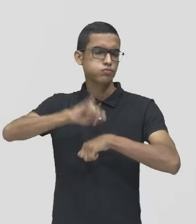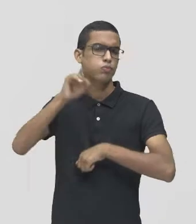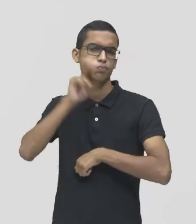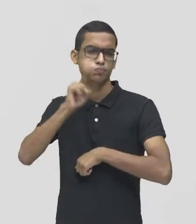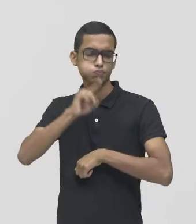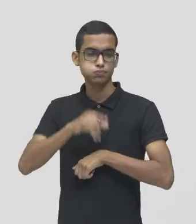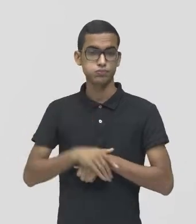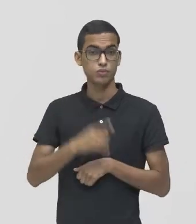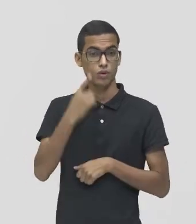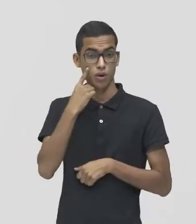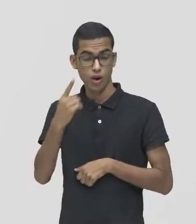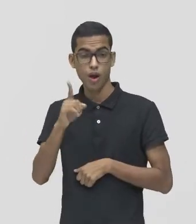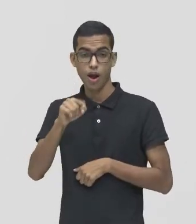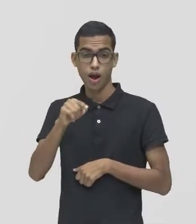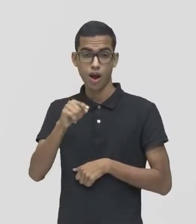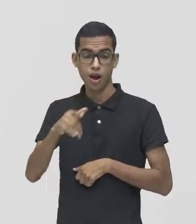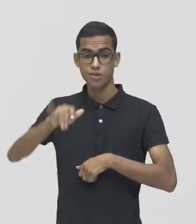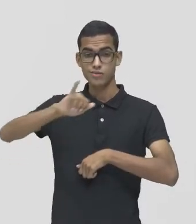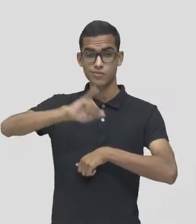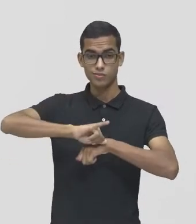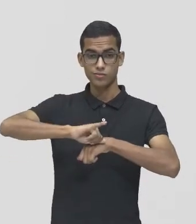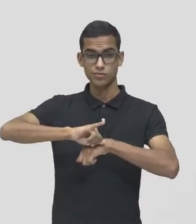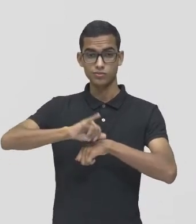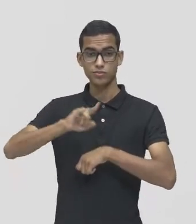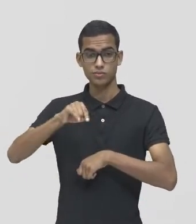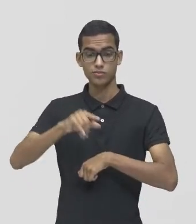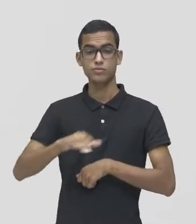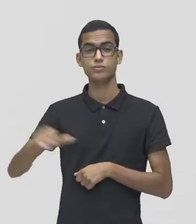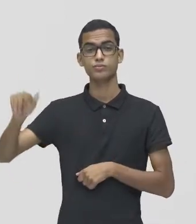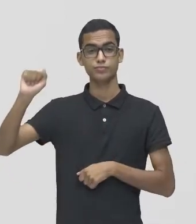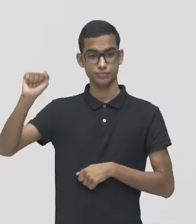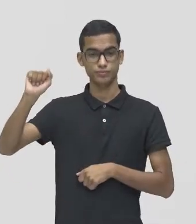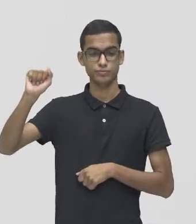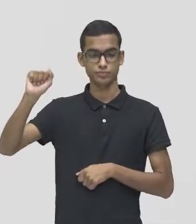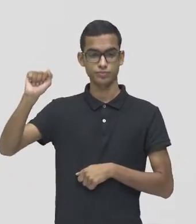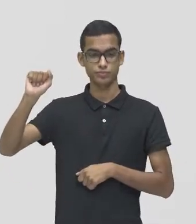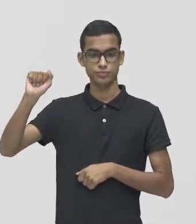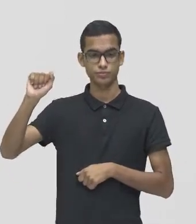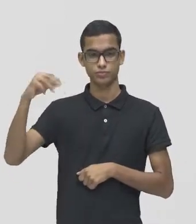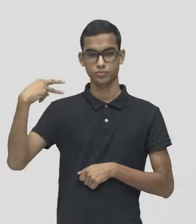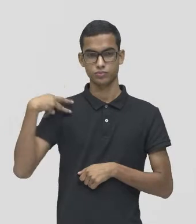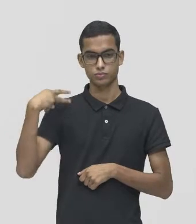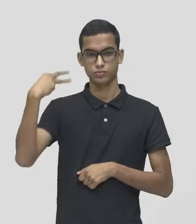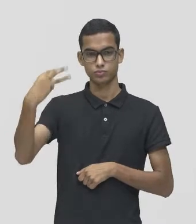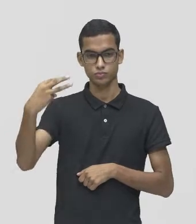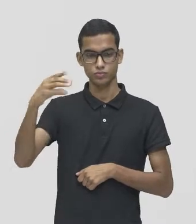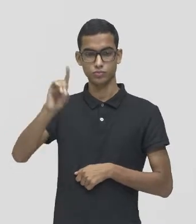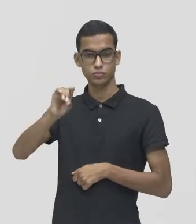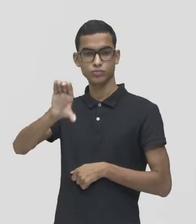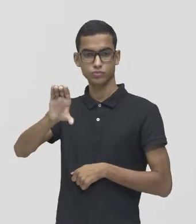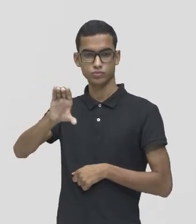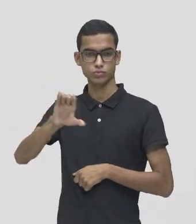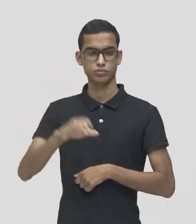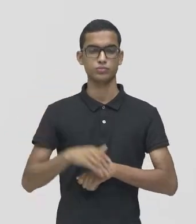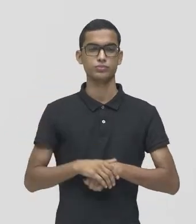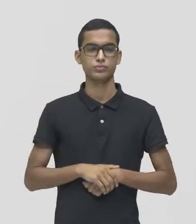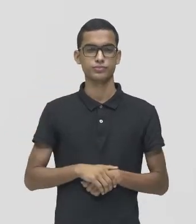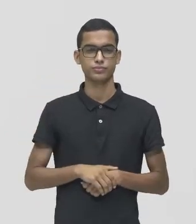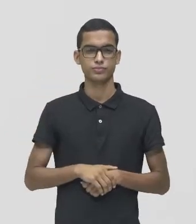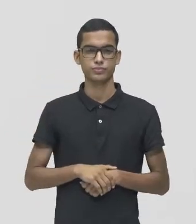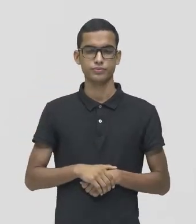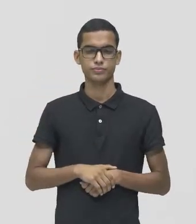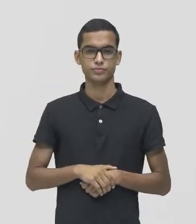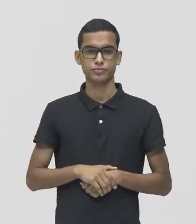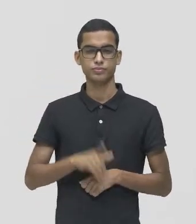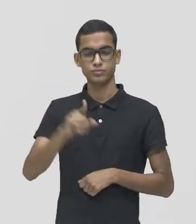Unidos? E a gente informa que a capital dos Estados Unidos está na alternativa A. Washington DC